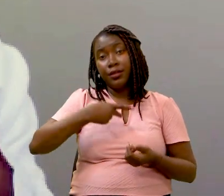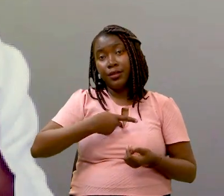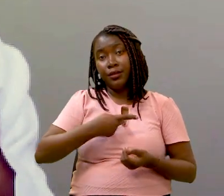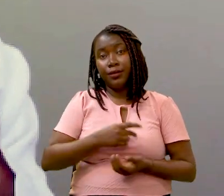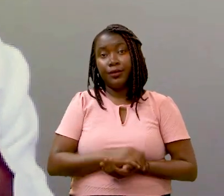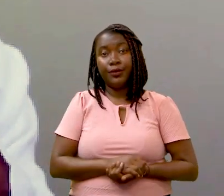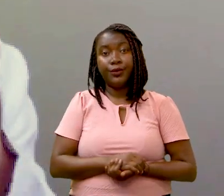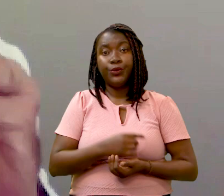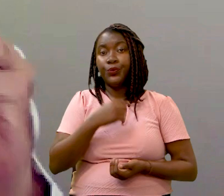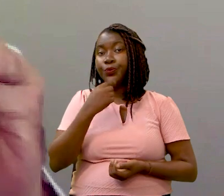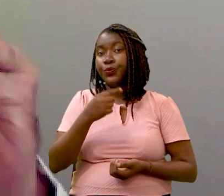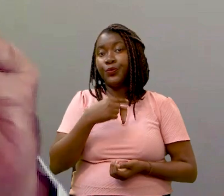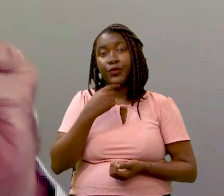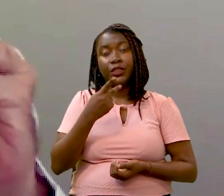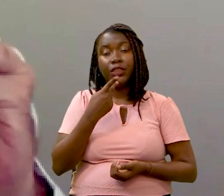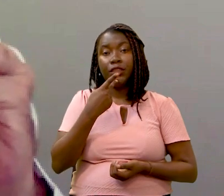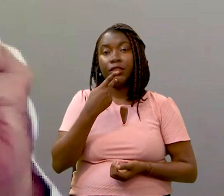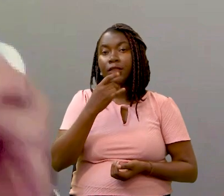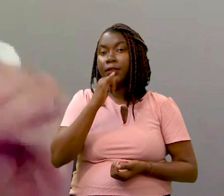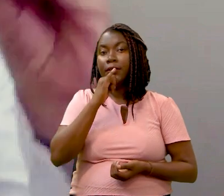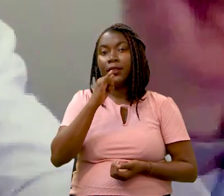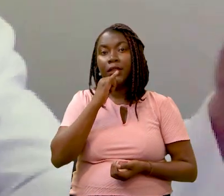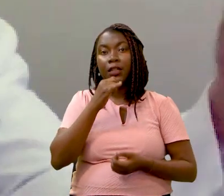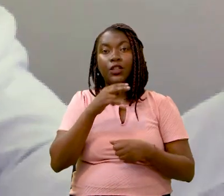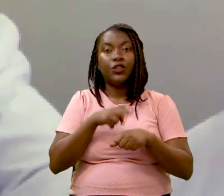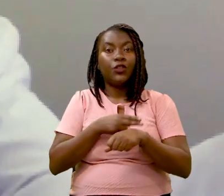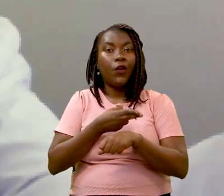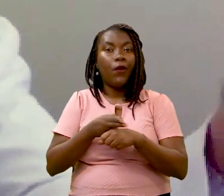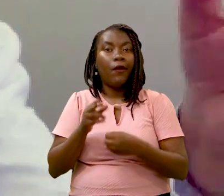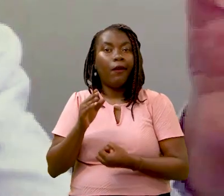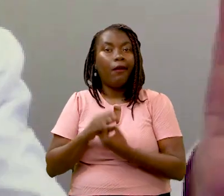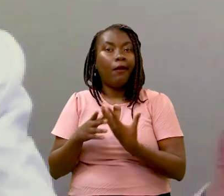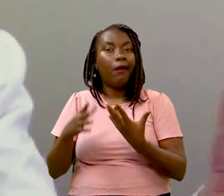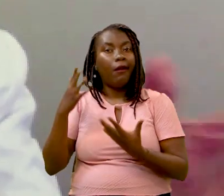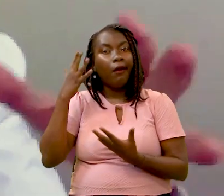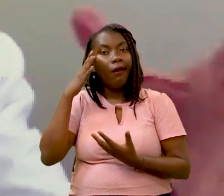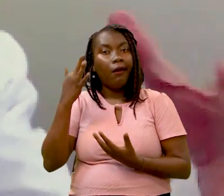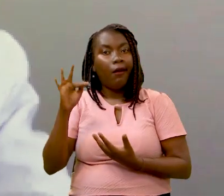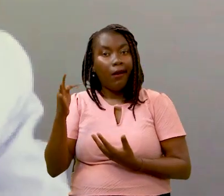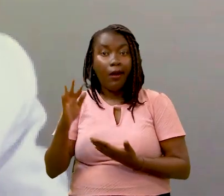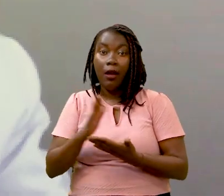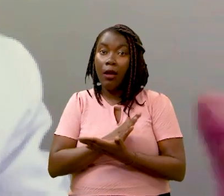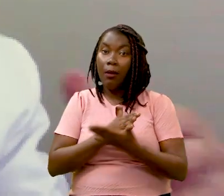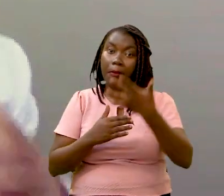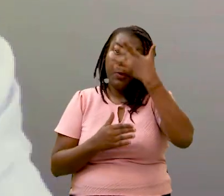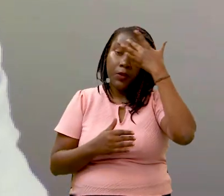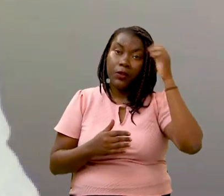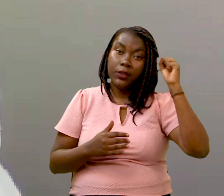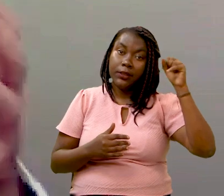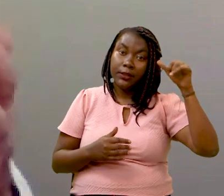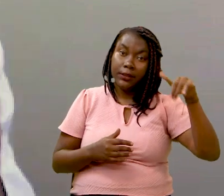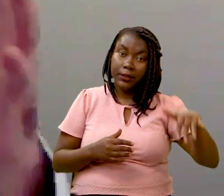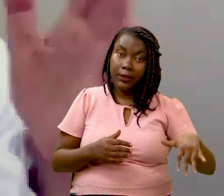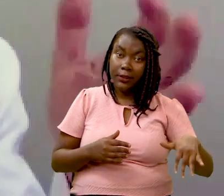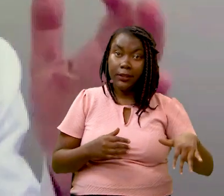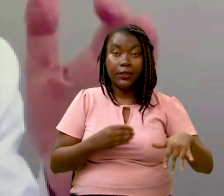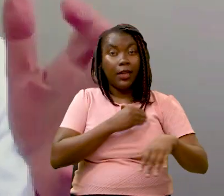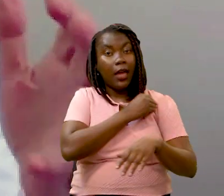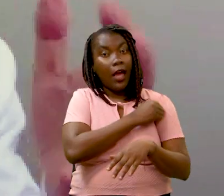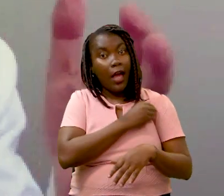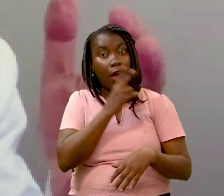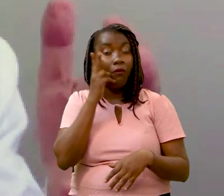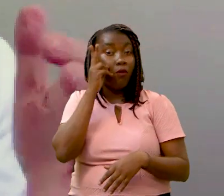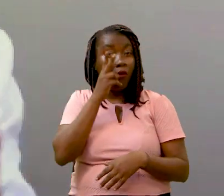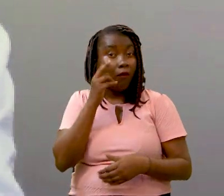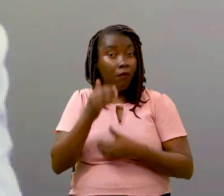pessoal. Não, é? Não dá para dizer, por exemplo, que chocolate desencadeia enxaqueca. Para algumas pessoas, sim. Álcool,